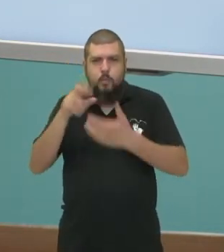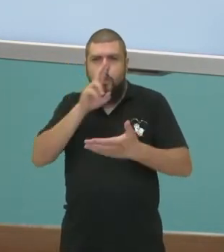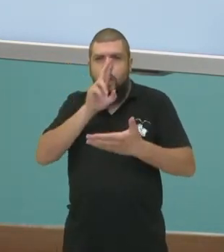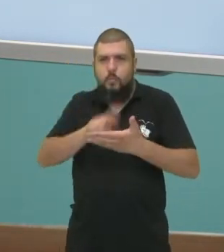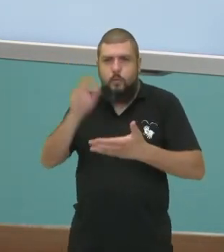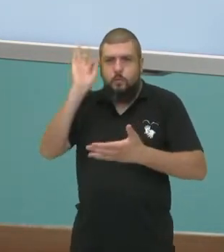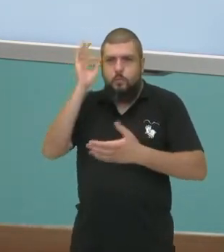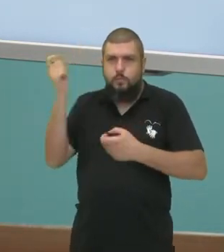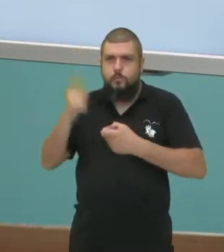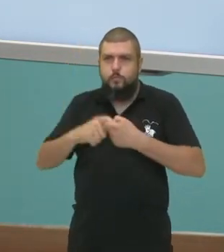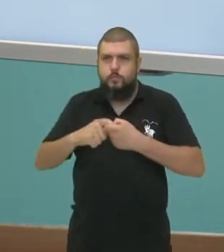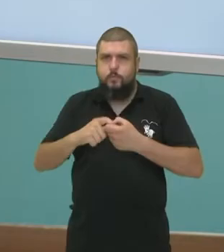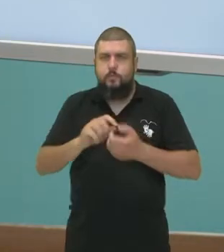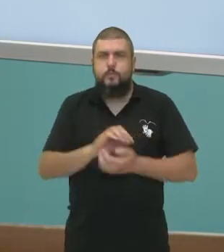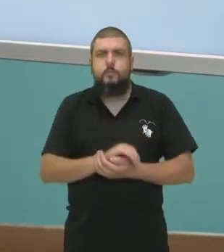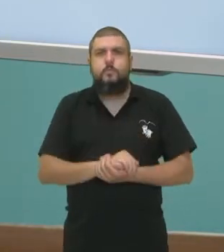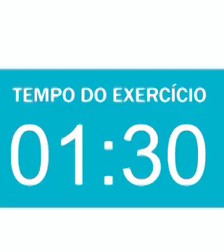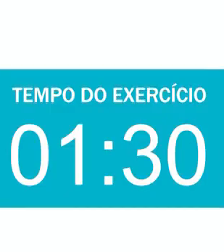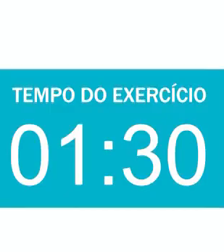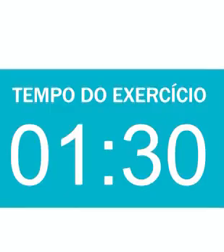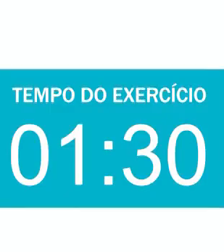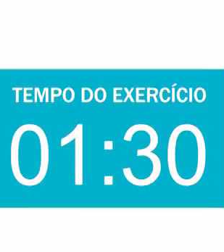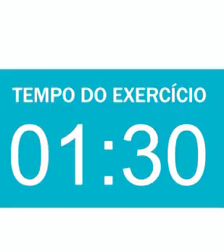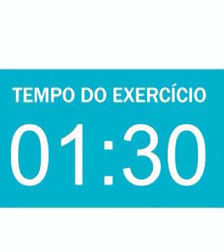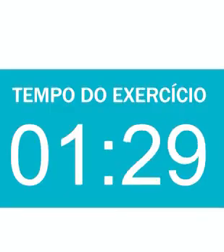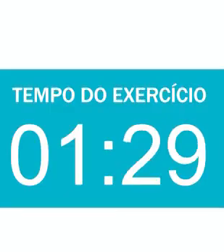já volvemos!